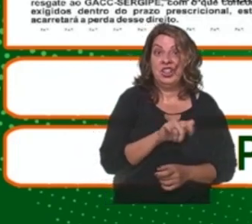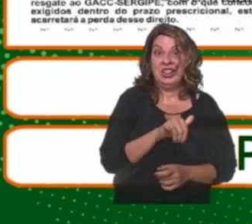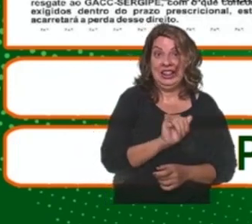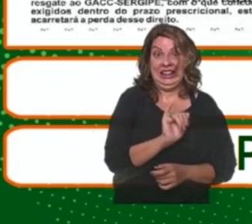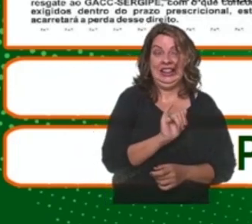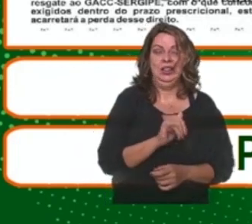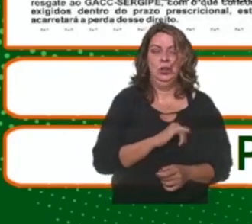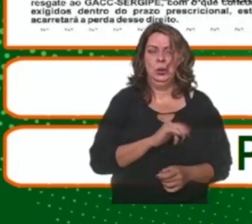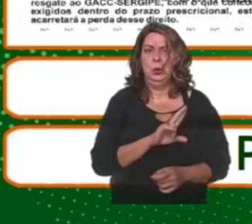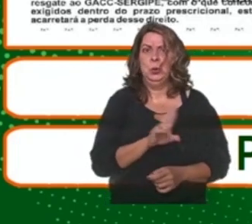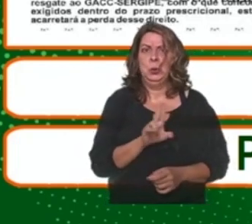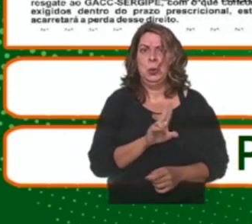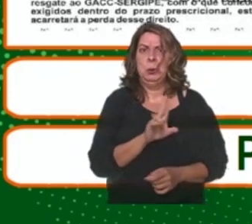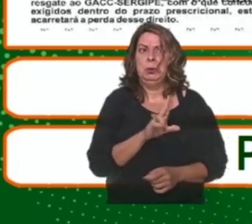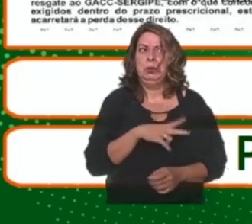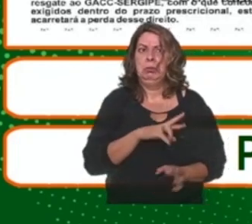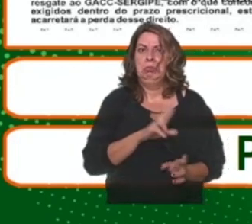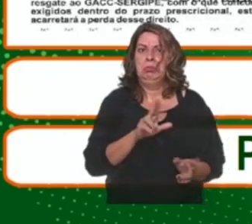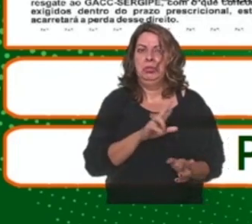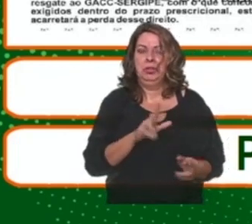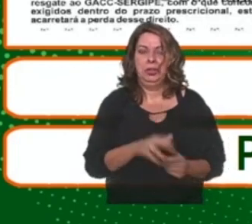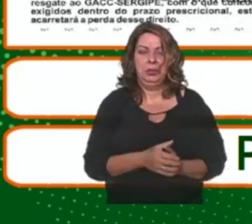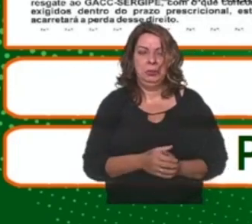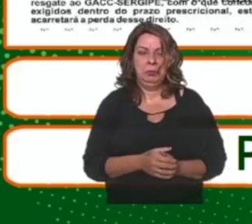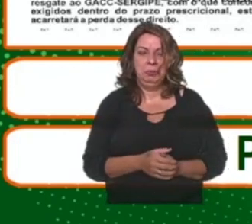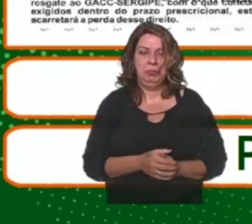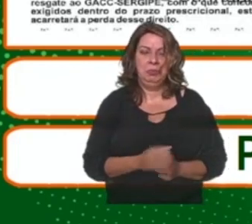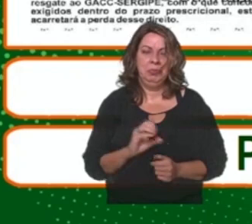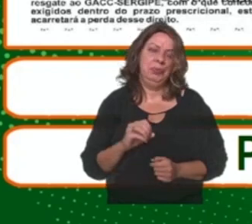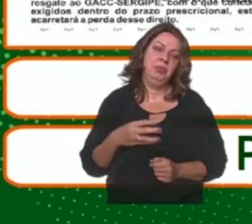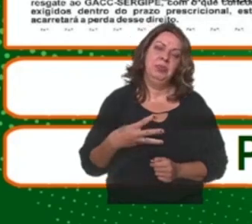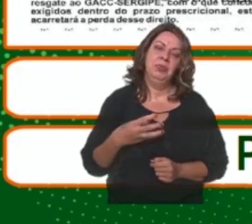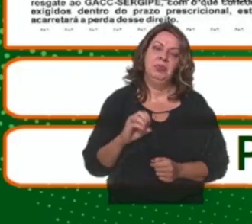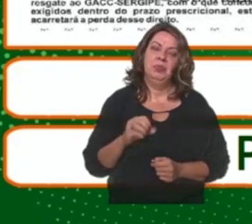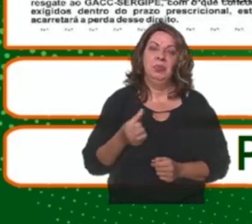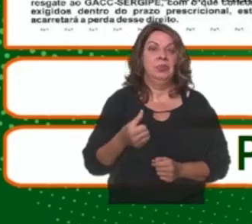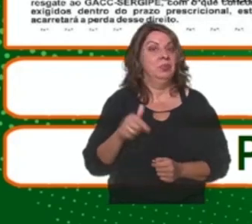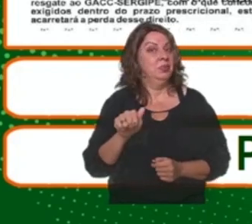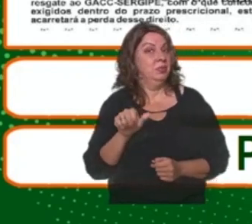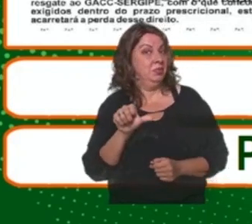gringo, né? É Ashley, tá vendo? Olha aí, ó,